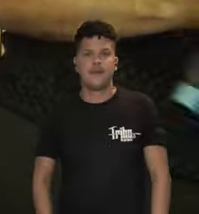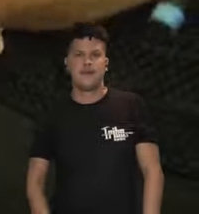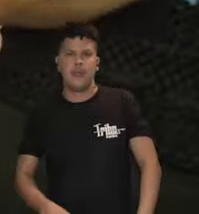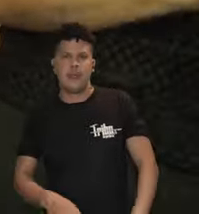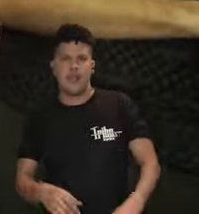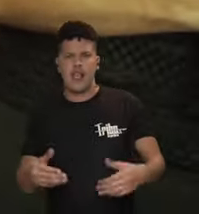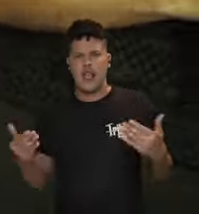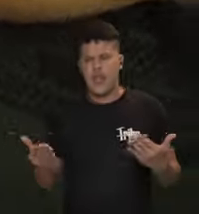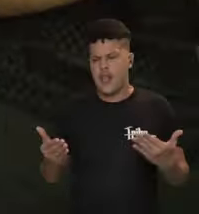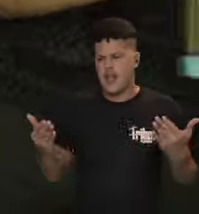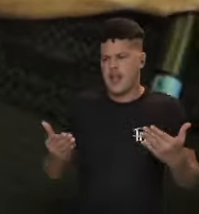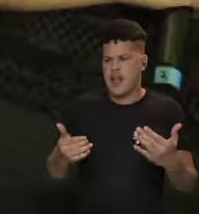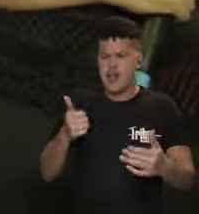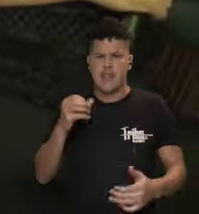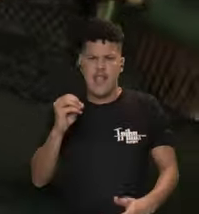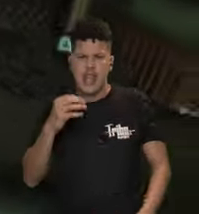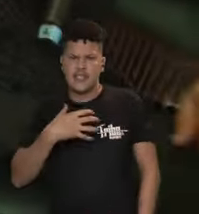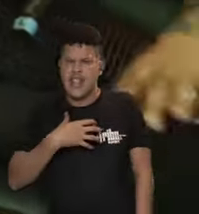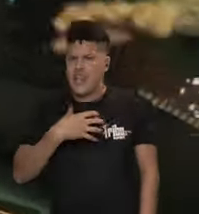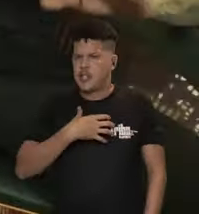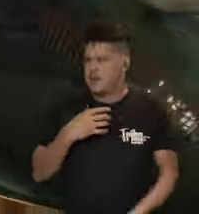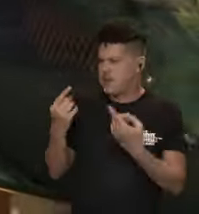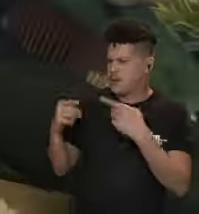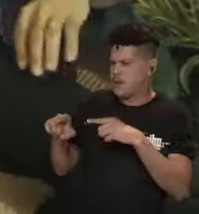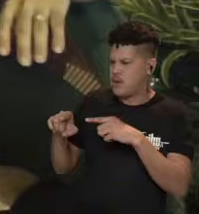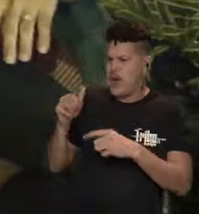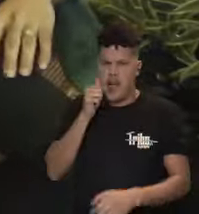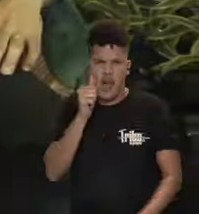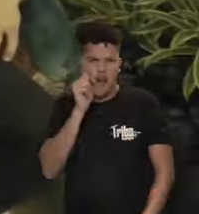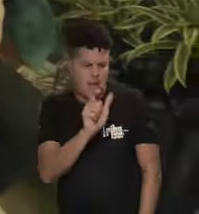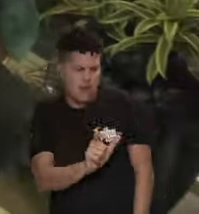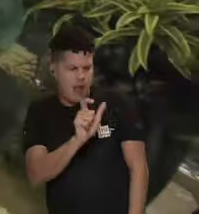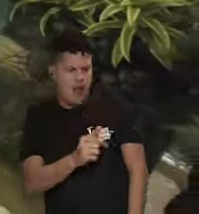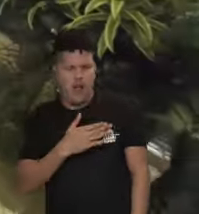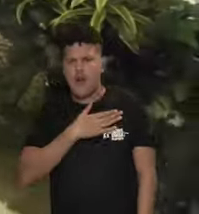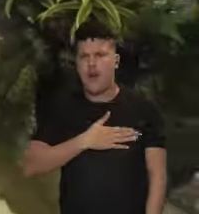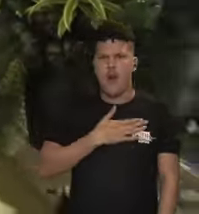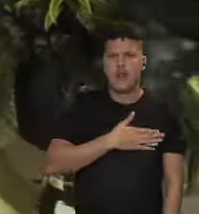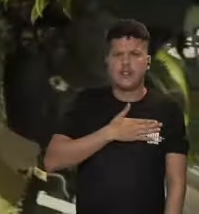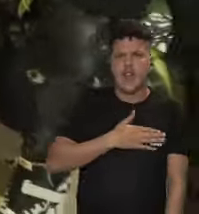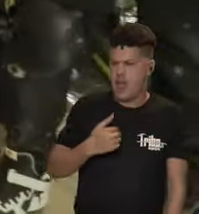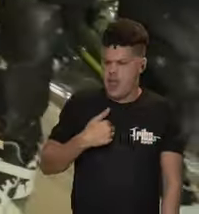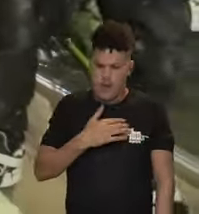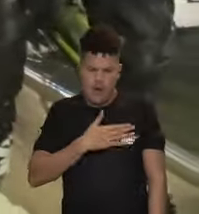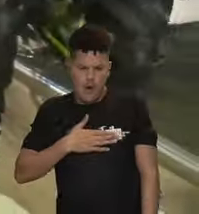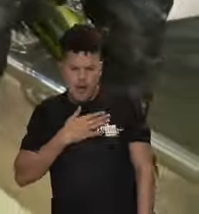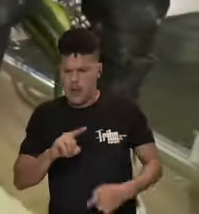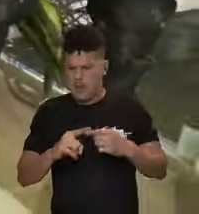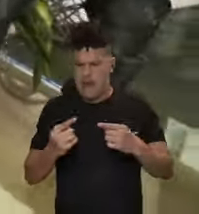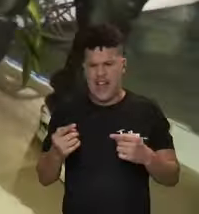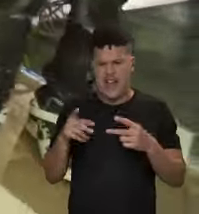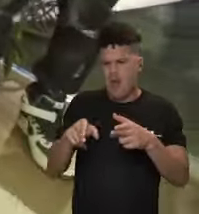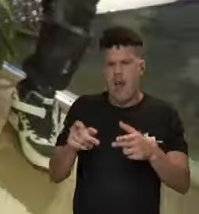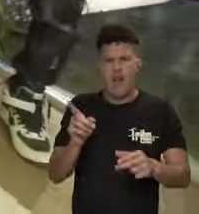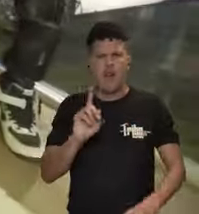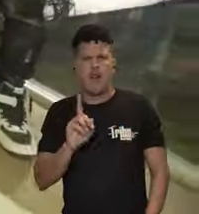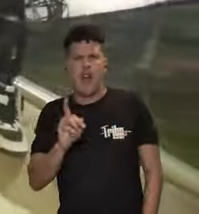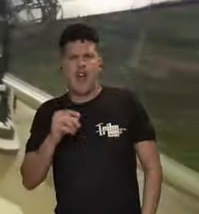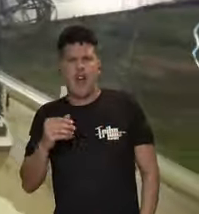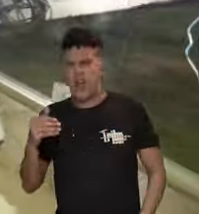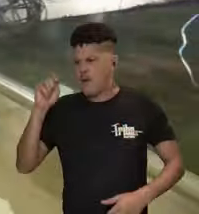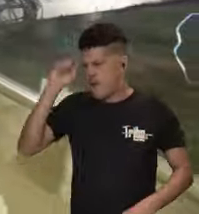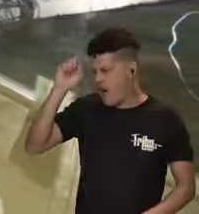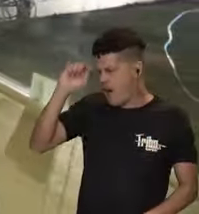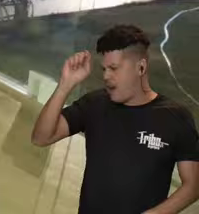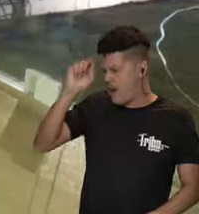Momentos inversos, sentimentos opostos. Ela gosta do meu gosto, mas não gosta do que eu gosto. Olha o maloqueiro aqui,